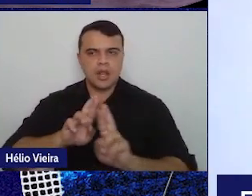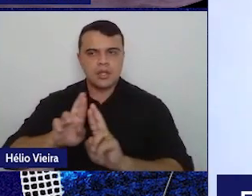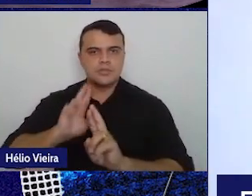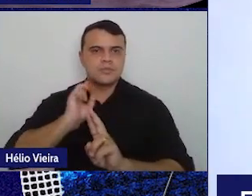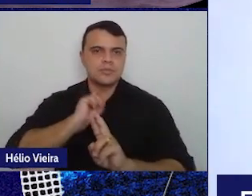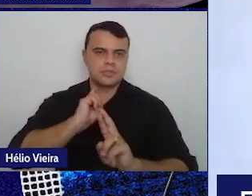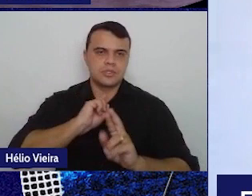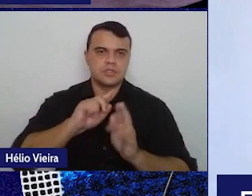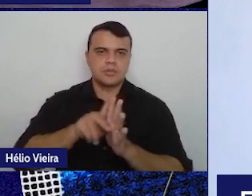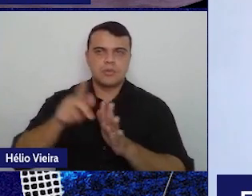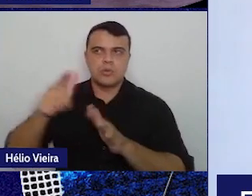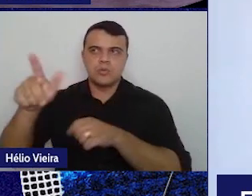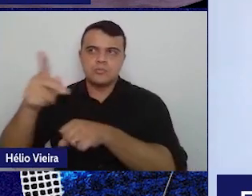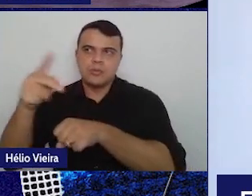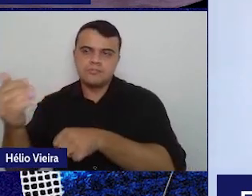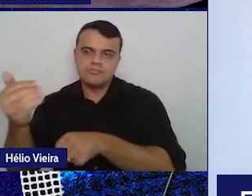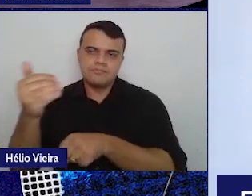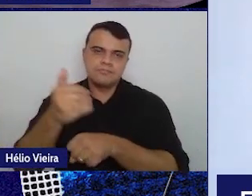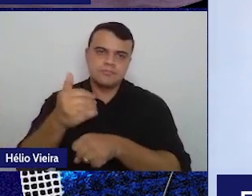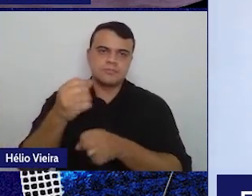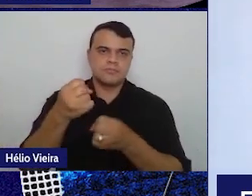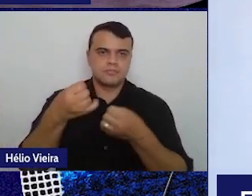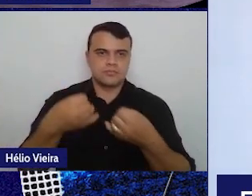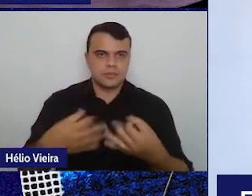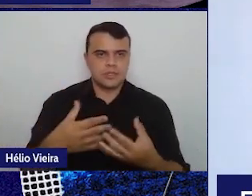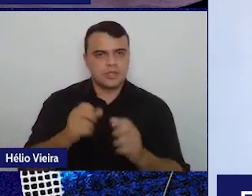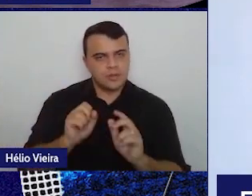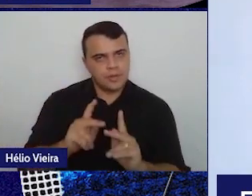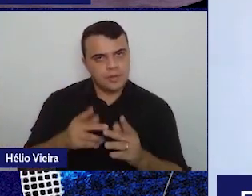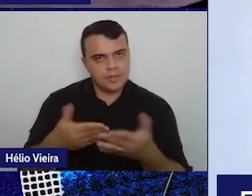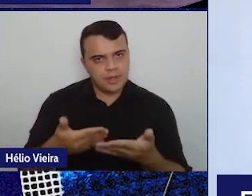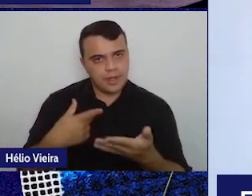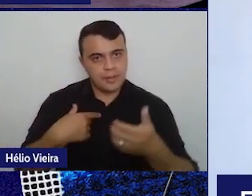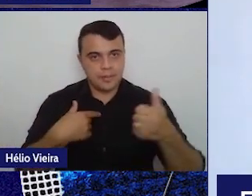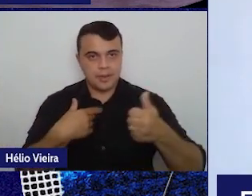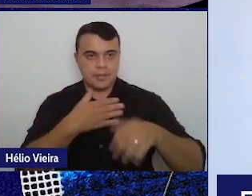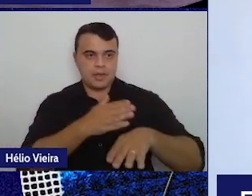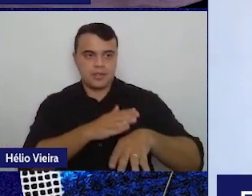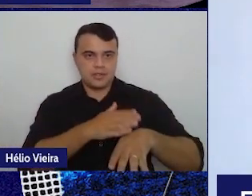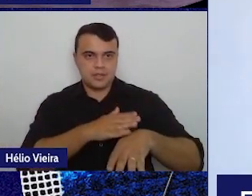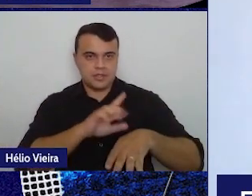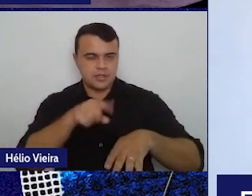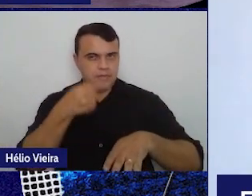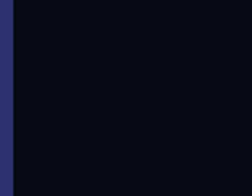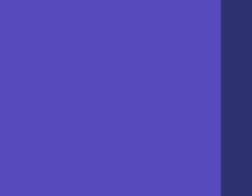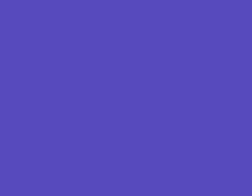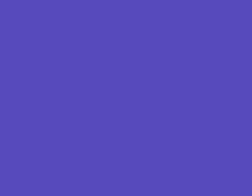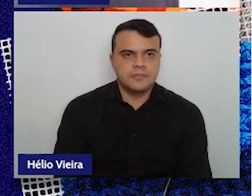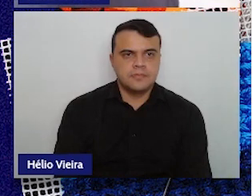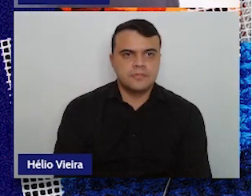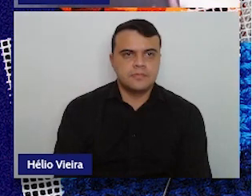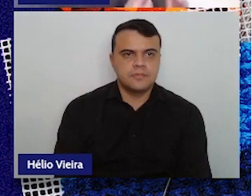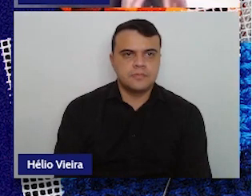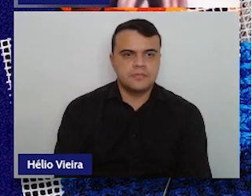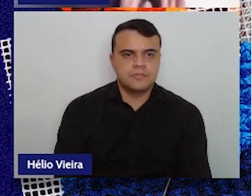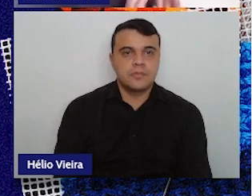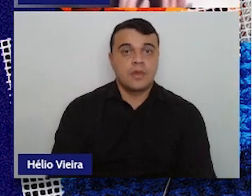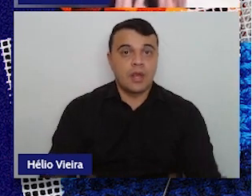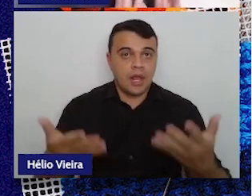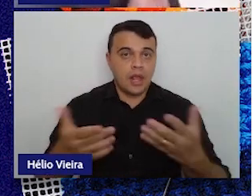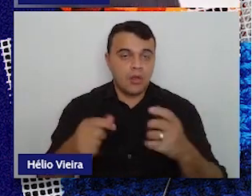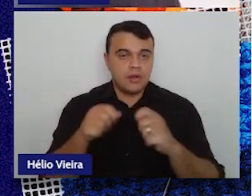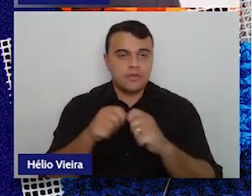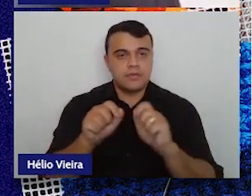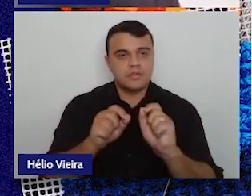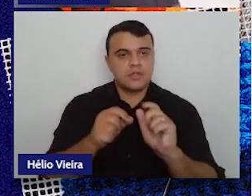essas imigrações, com esses movimentos migratórios. Então é isso, gente, a primeira prática é essa. Daqui a pouco a gente parte para a segunda. Agora a gente vai para